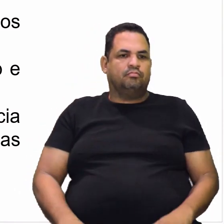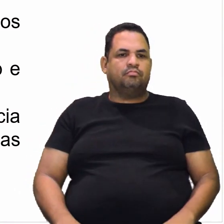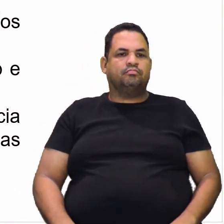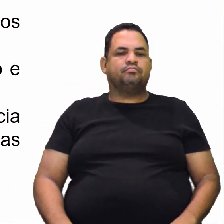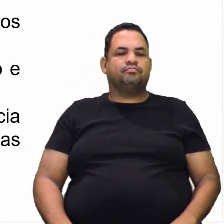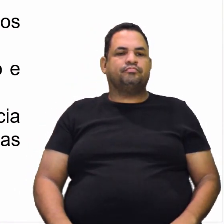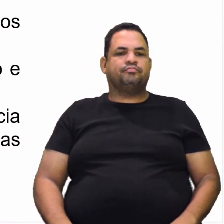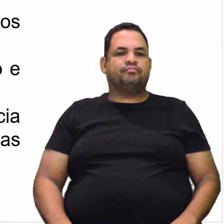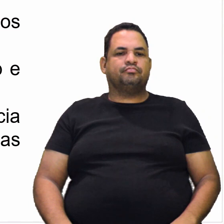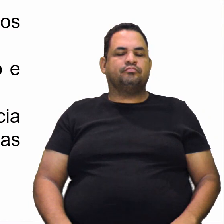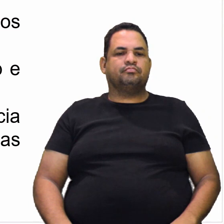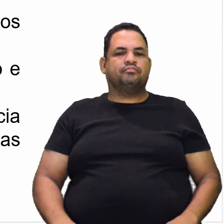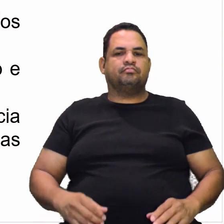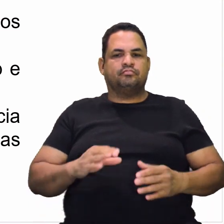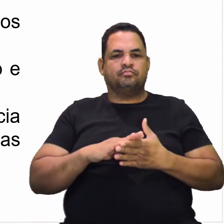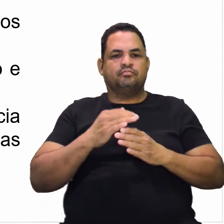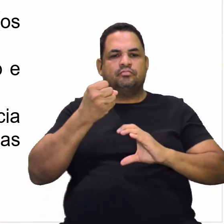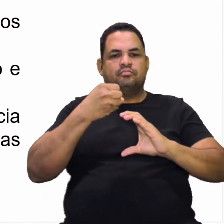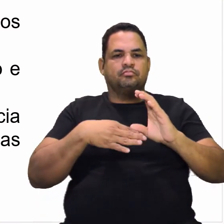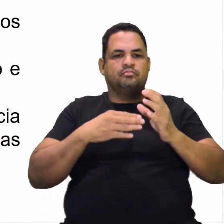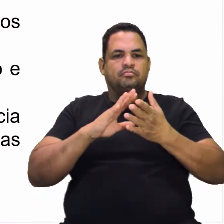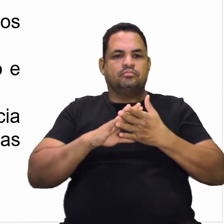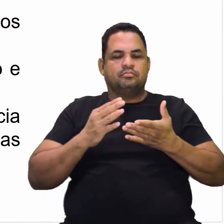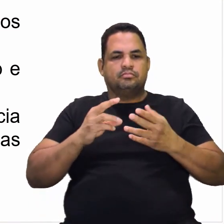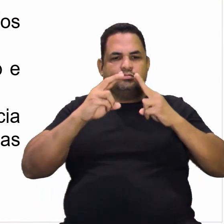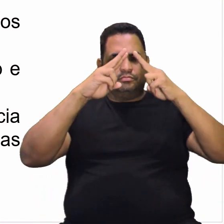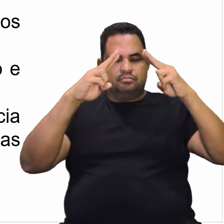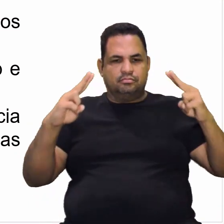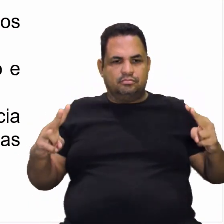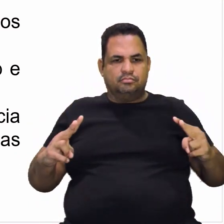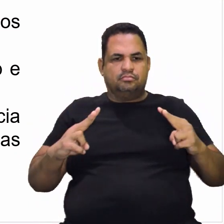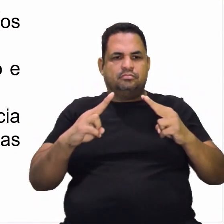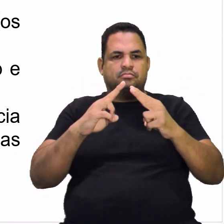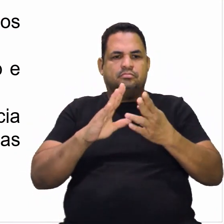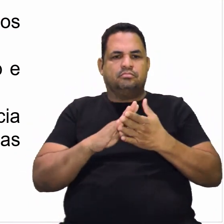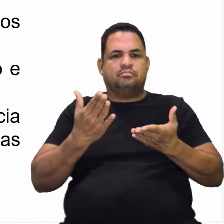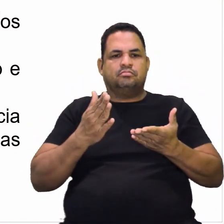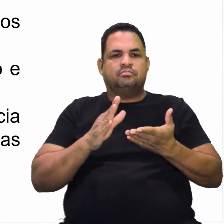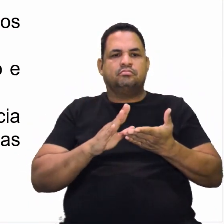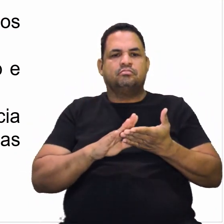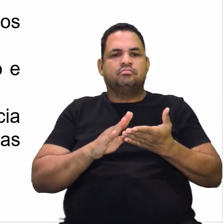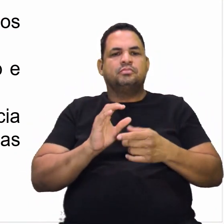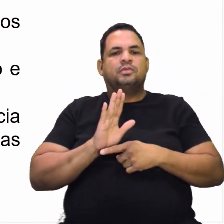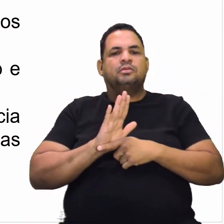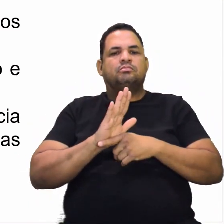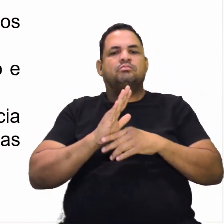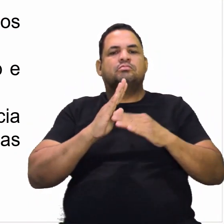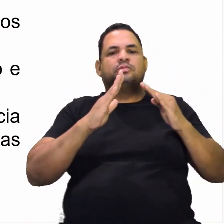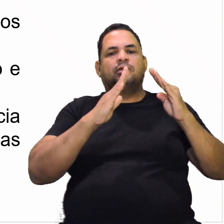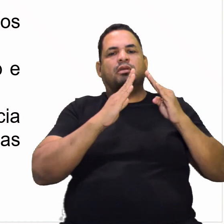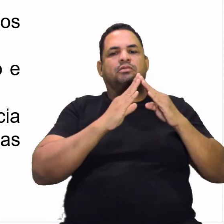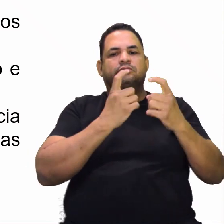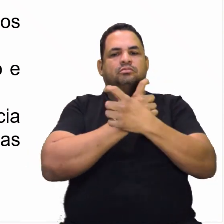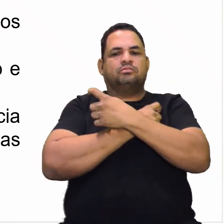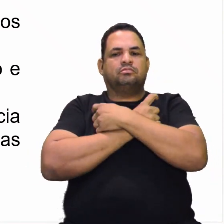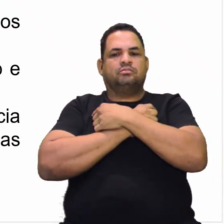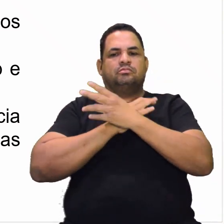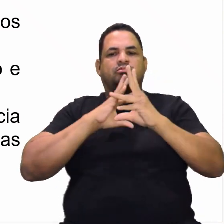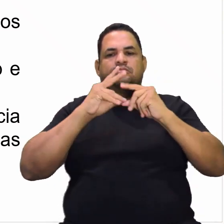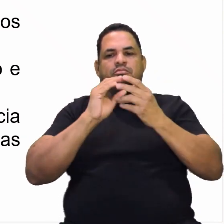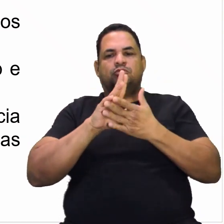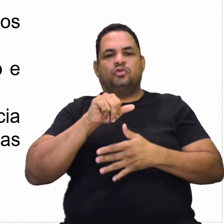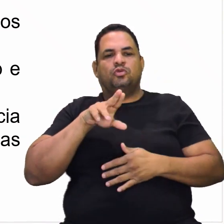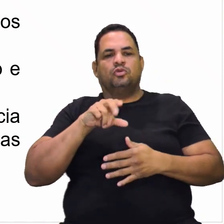a principal função das pirâmides? As pirâmides serviam como residência ao faraó e toda a